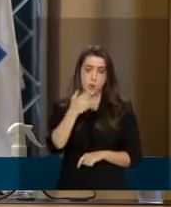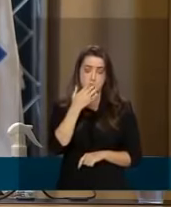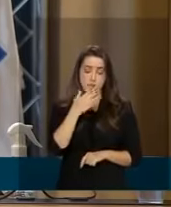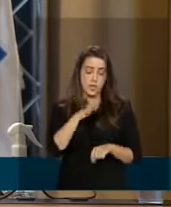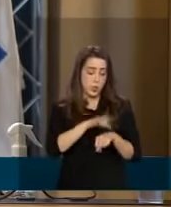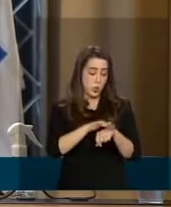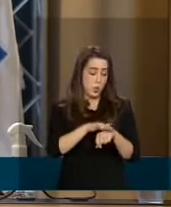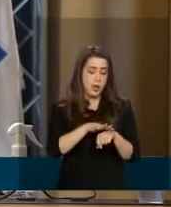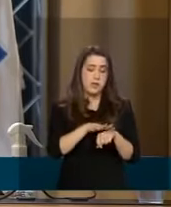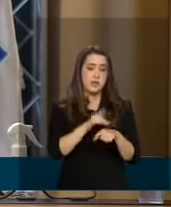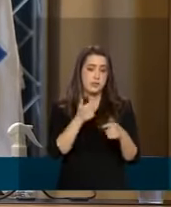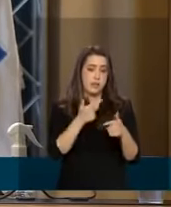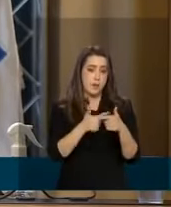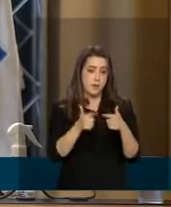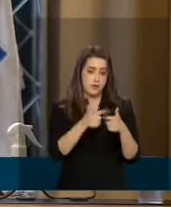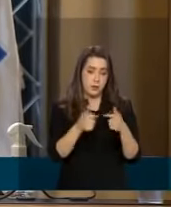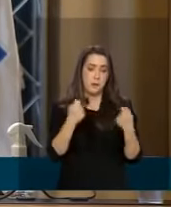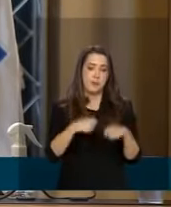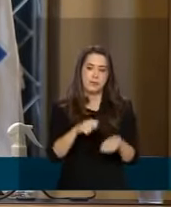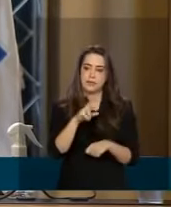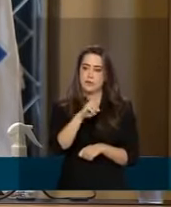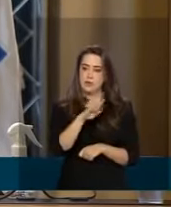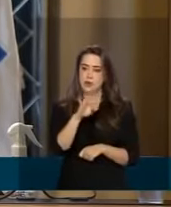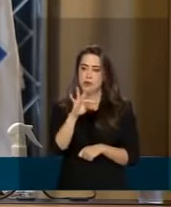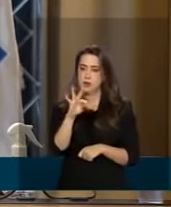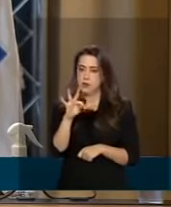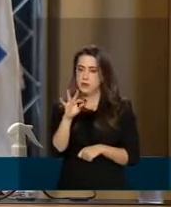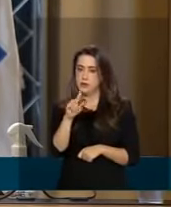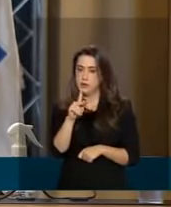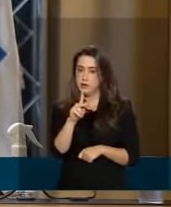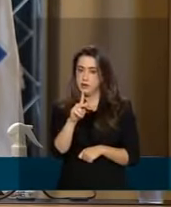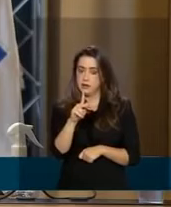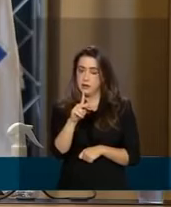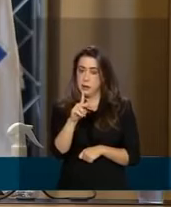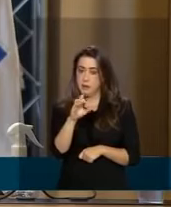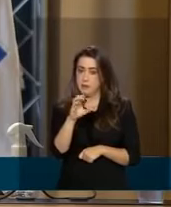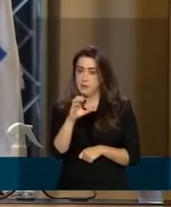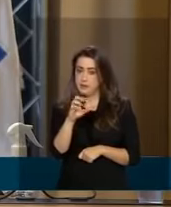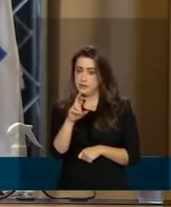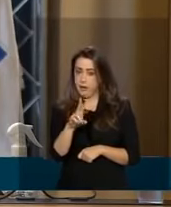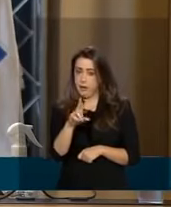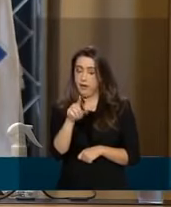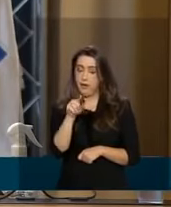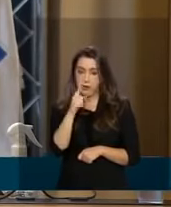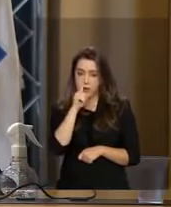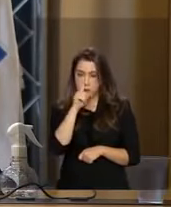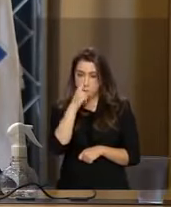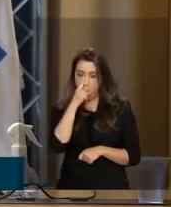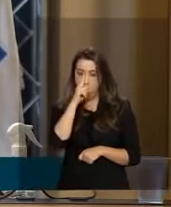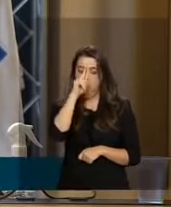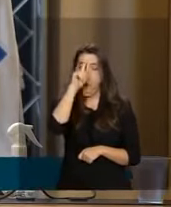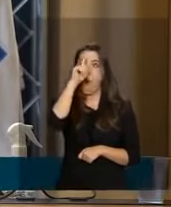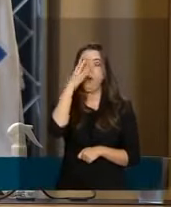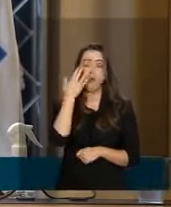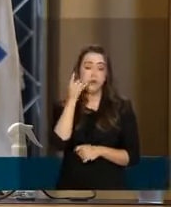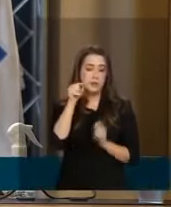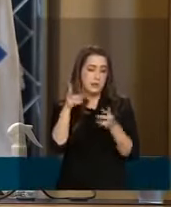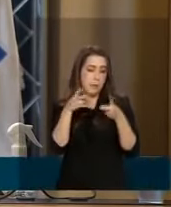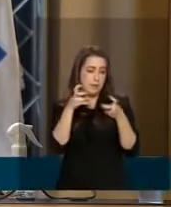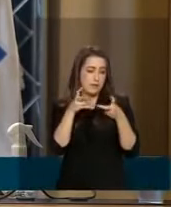eles precisam realizar o RT-PCR, que é o exame adequado para avaliar a partícula viral do